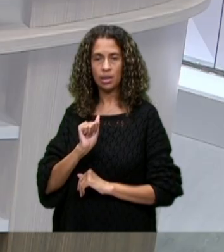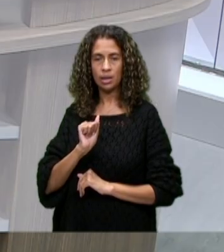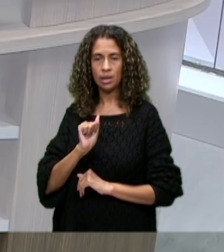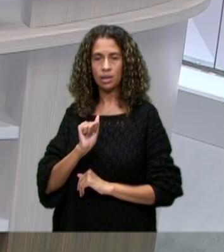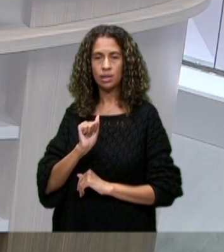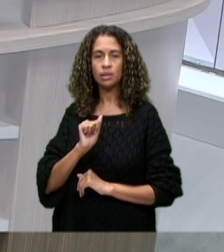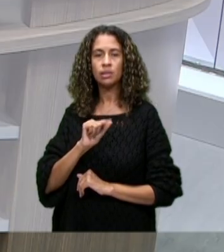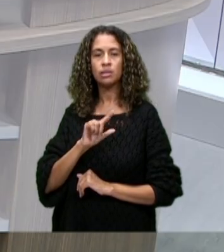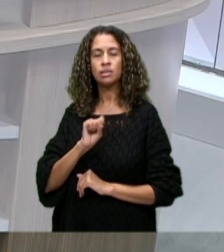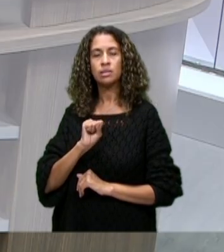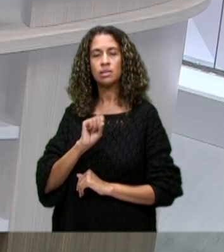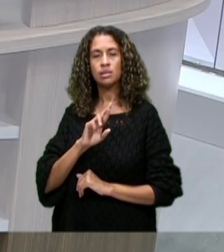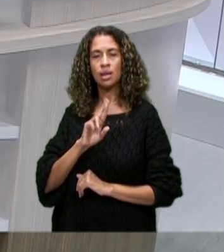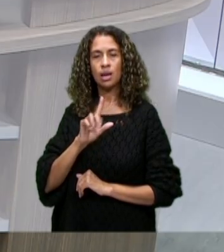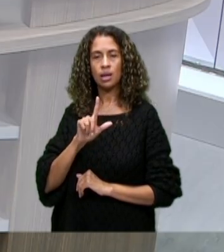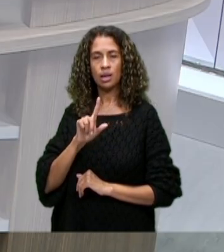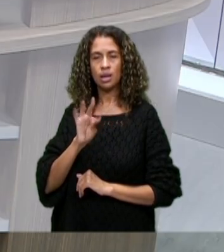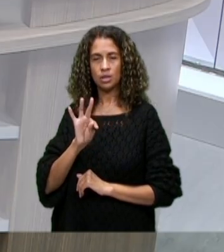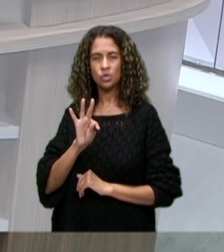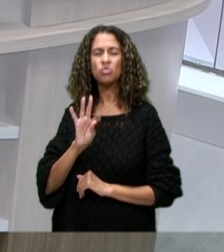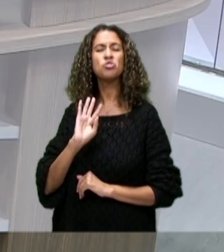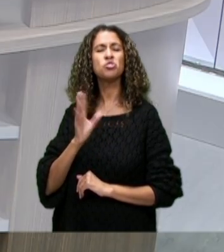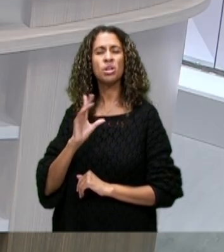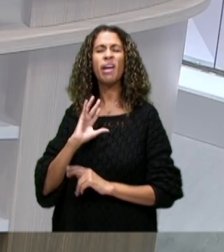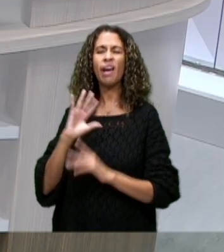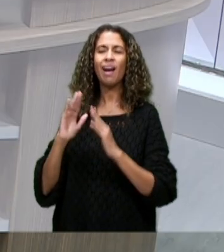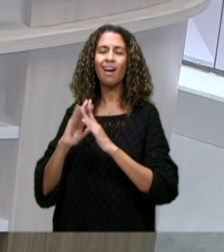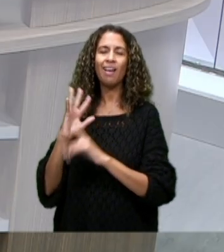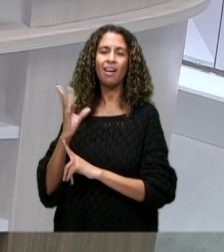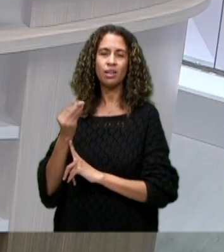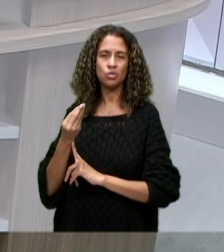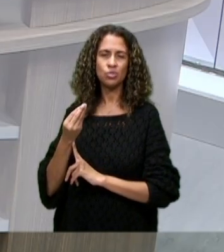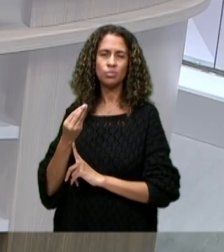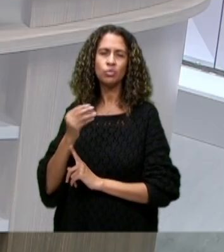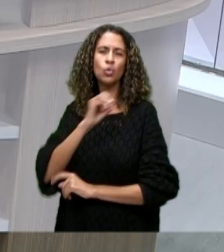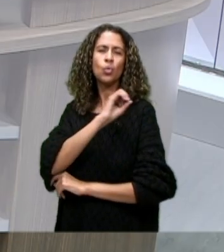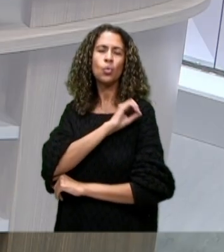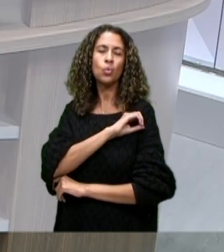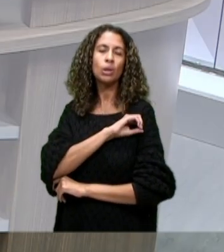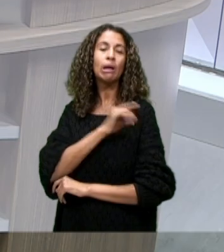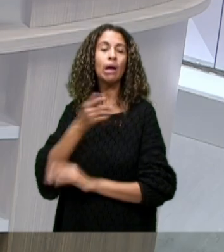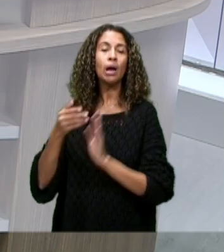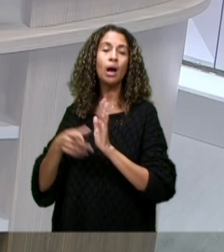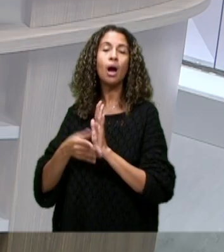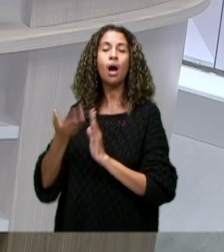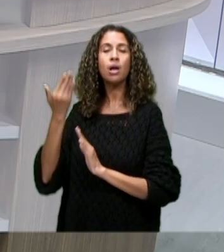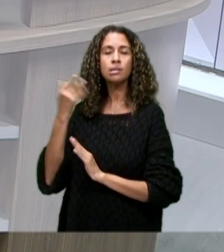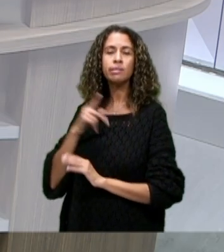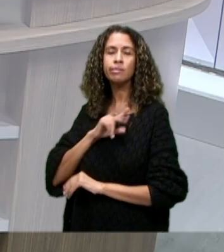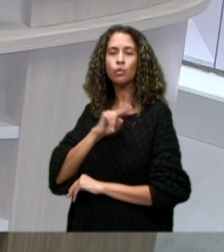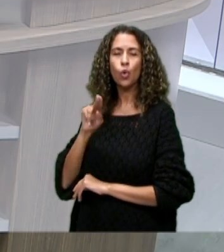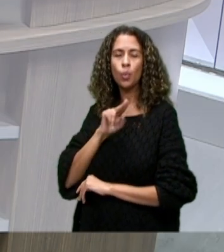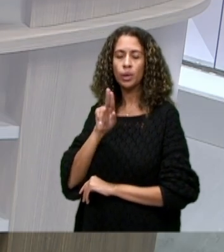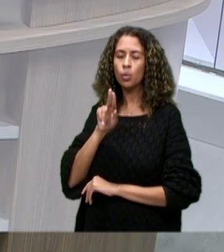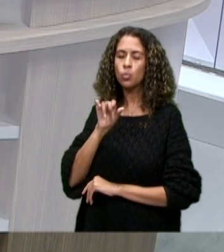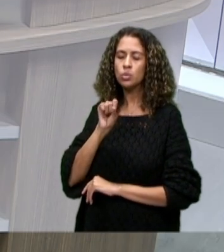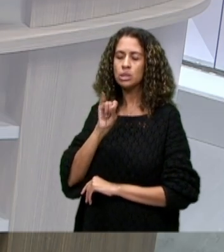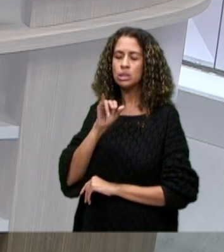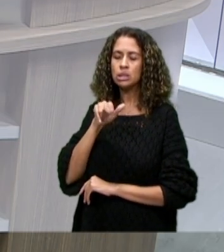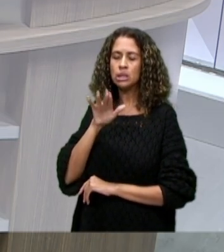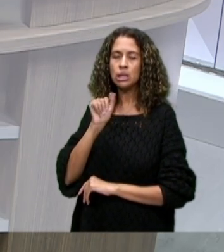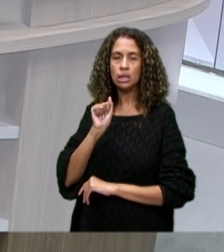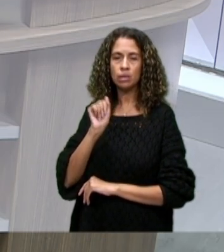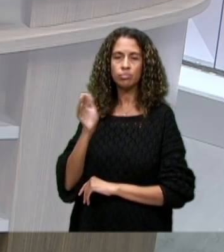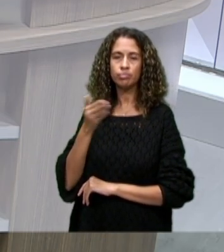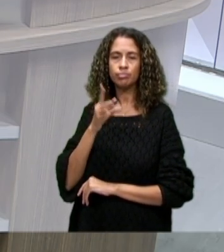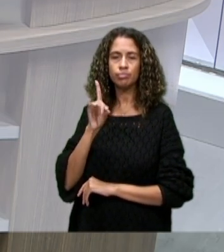Casa das Artes. Que já teve até Não, tinha Usina da Arte. Lembra da Usina da Arte aqui em Itajaí? Era ali na